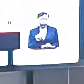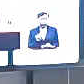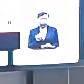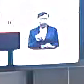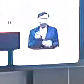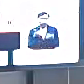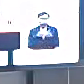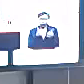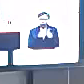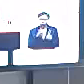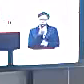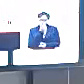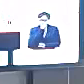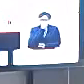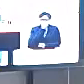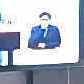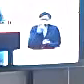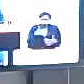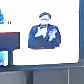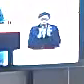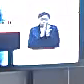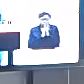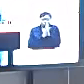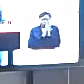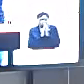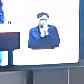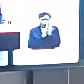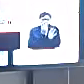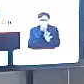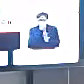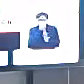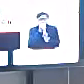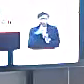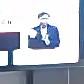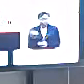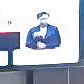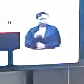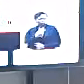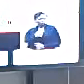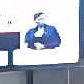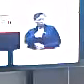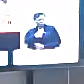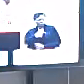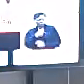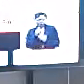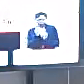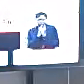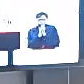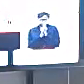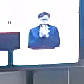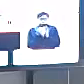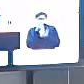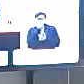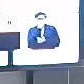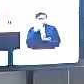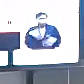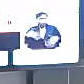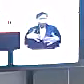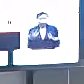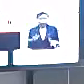lotada lotada lotada a gente exprimido como Sardinha E a lei agora fala